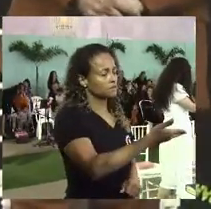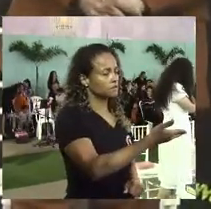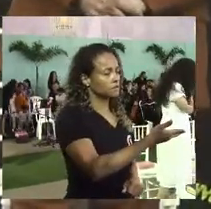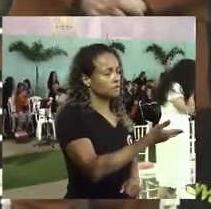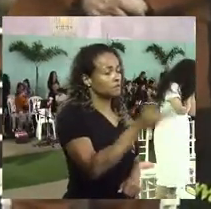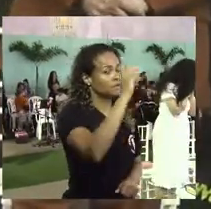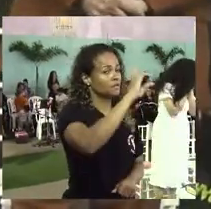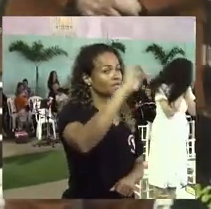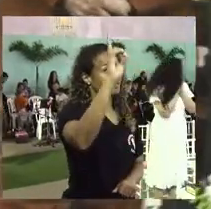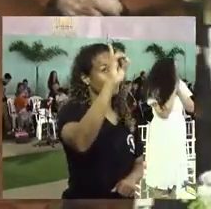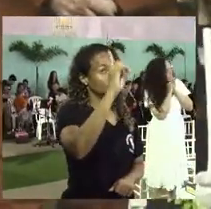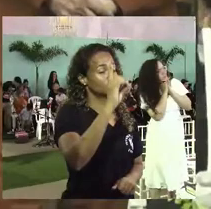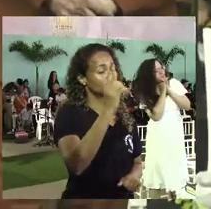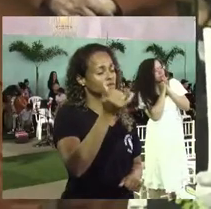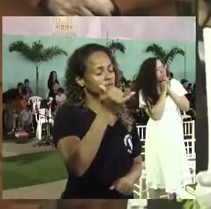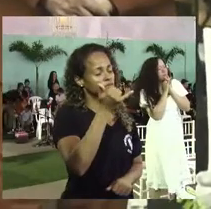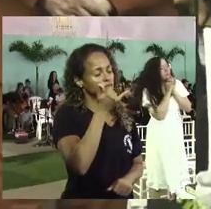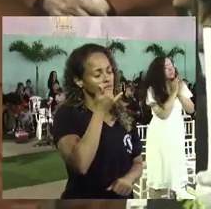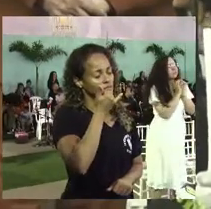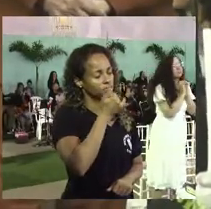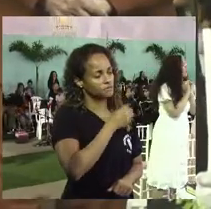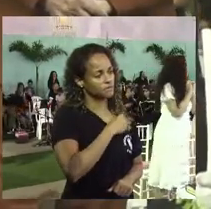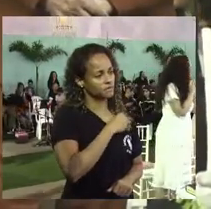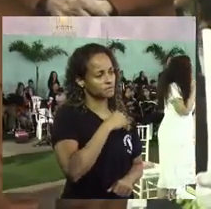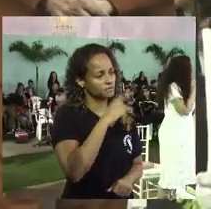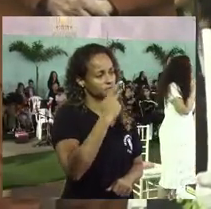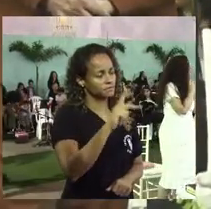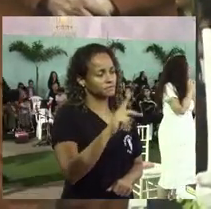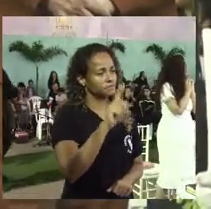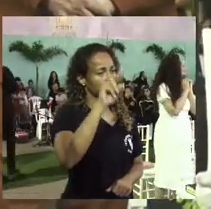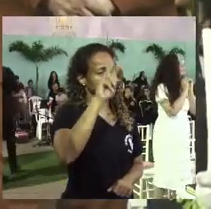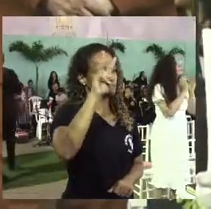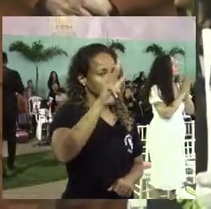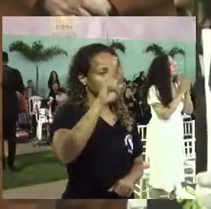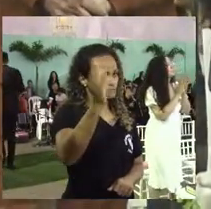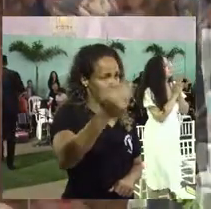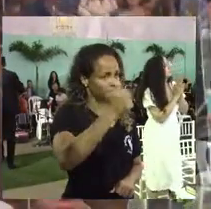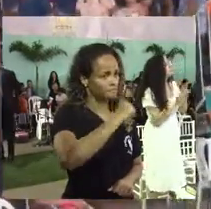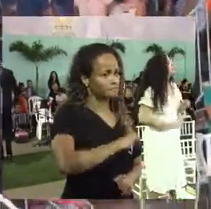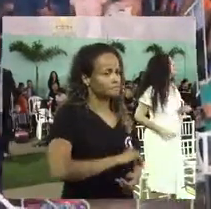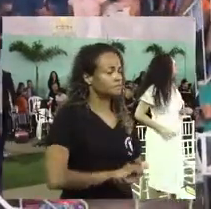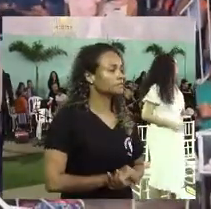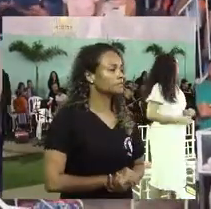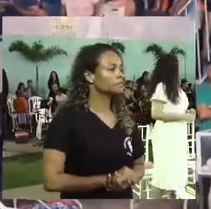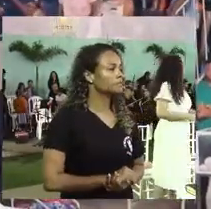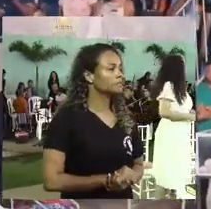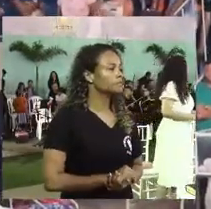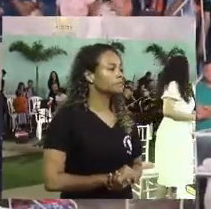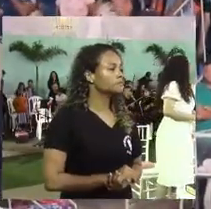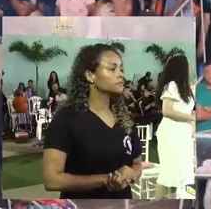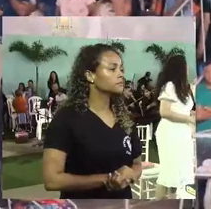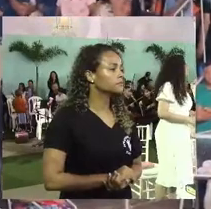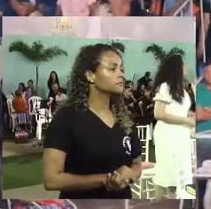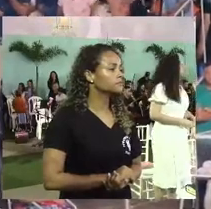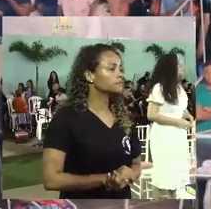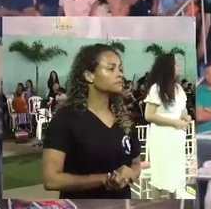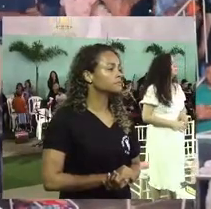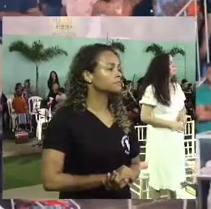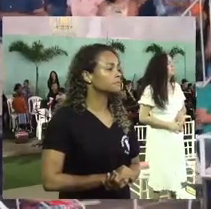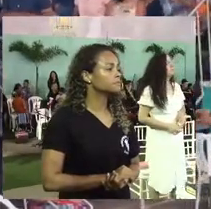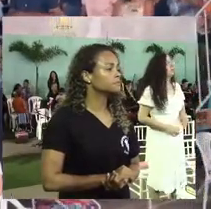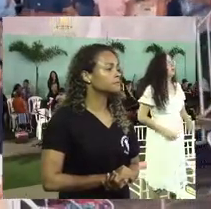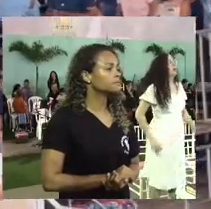dos seus pecados Em Nome do Pai Jesus Cristo 2 3 venha todos para Jesus Cristo sai do seu lugar